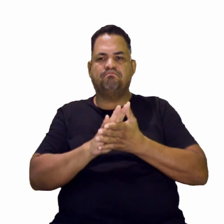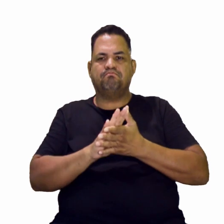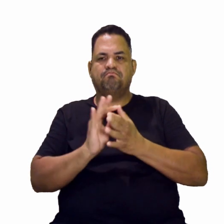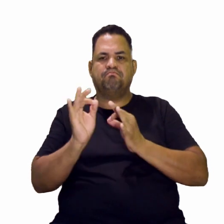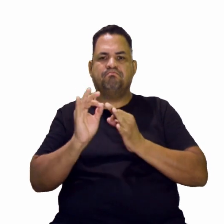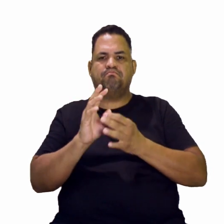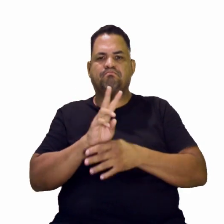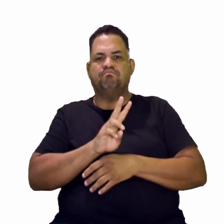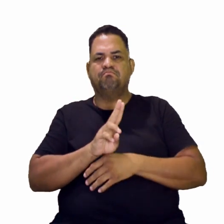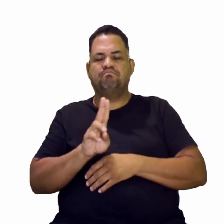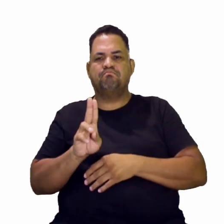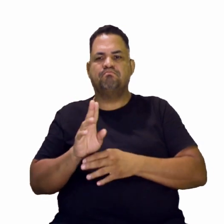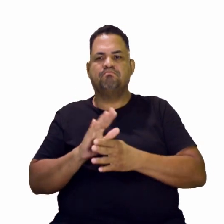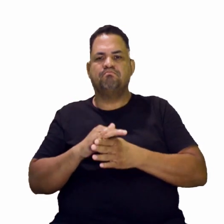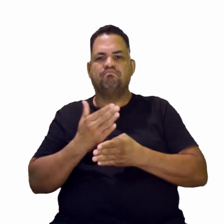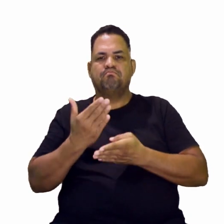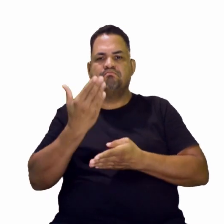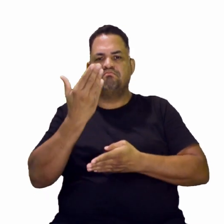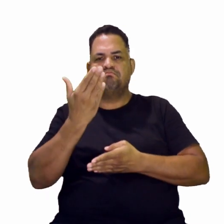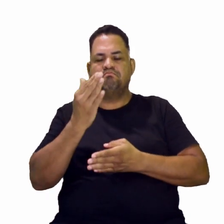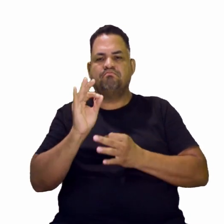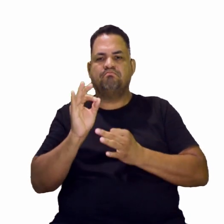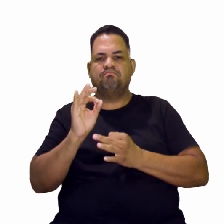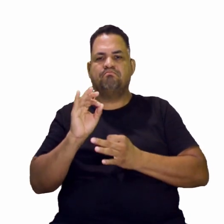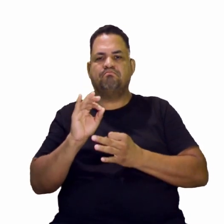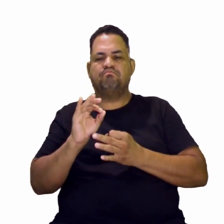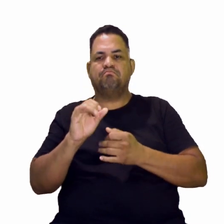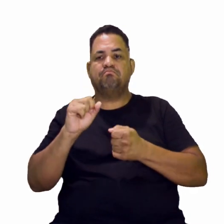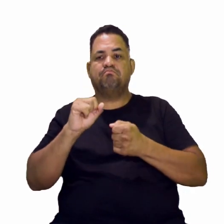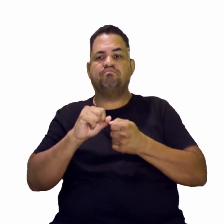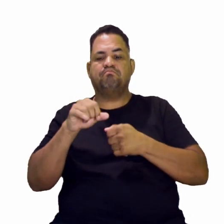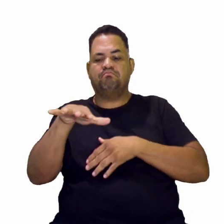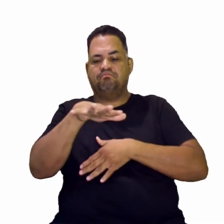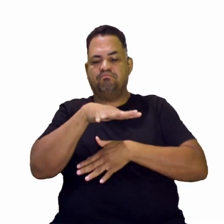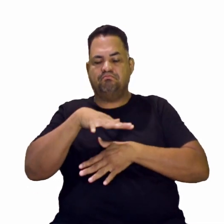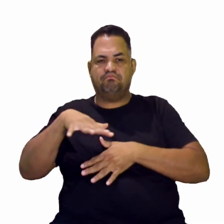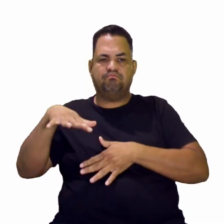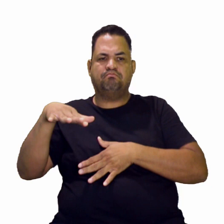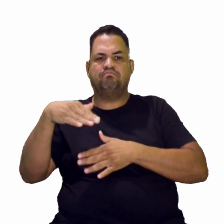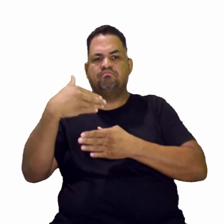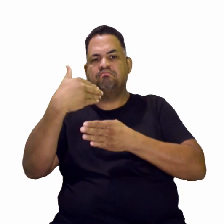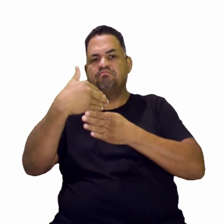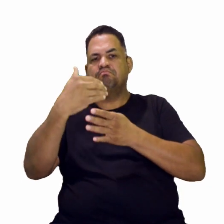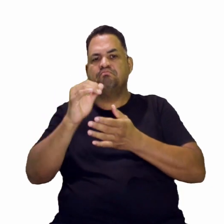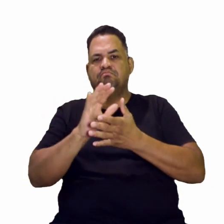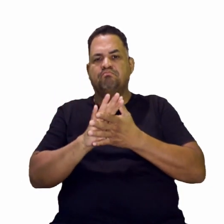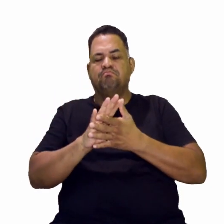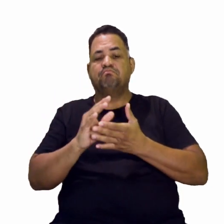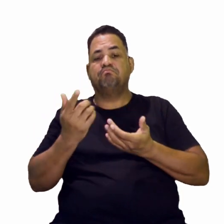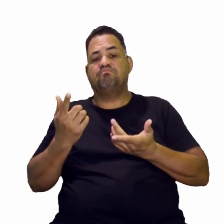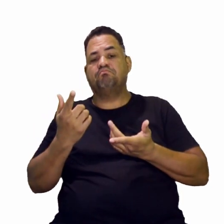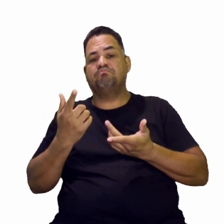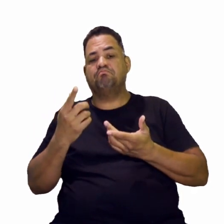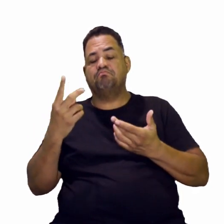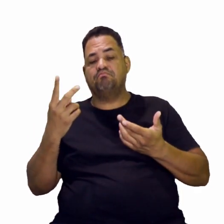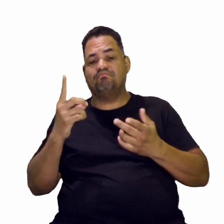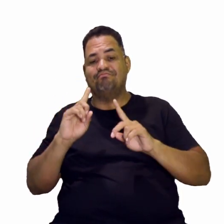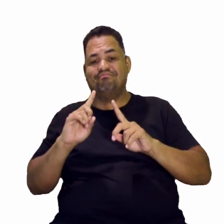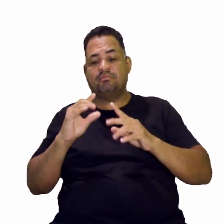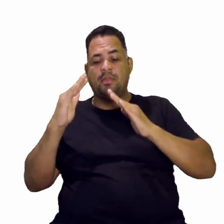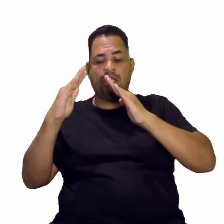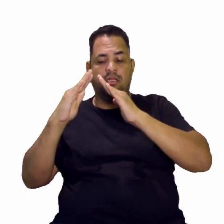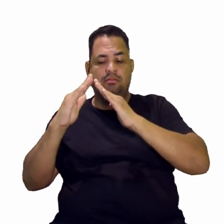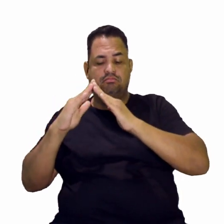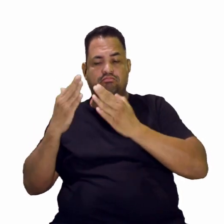o nome é esse, né? De forma artificial, aquele ambiente original, né? Só que geralmente isso na casa